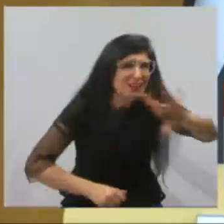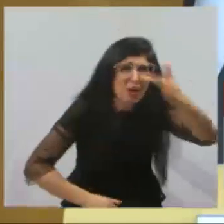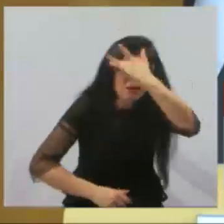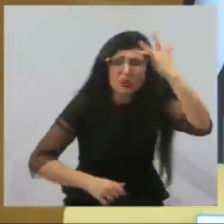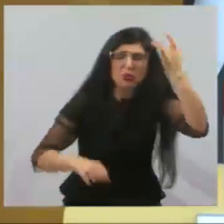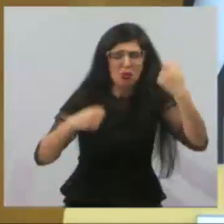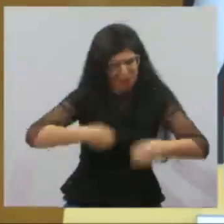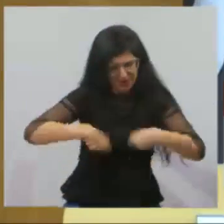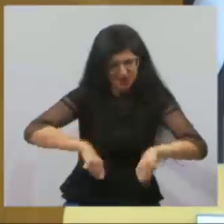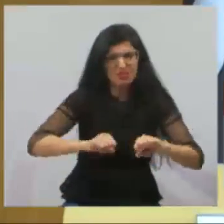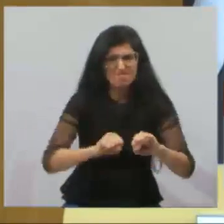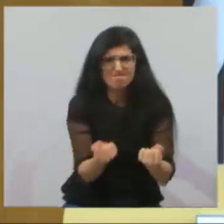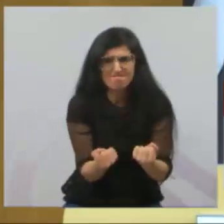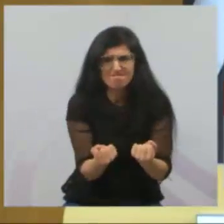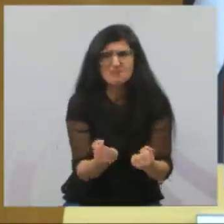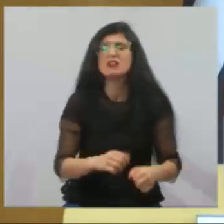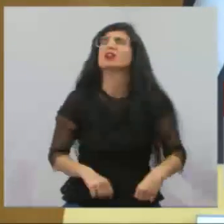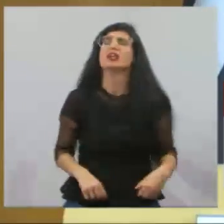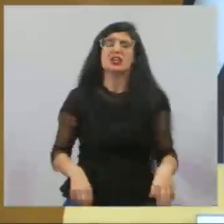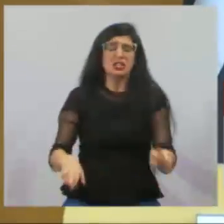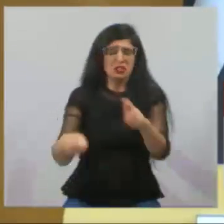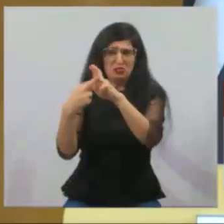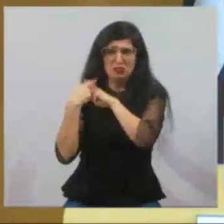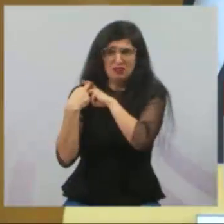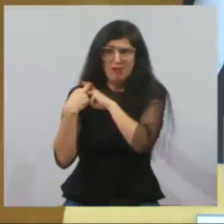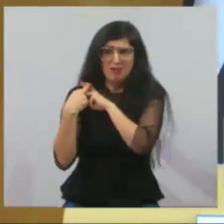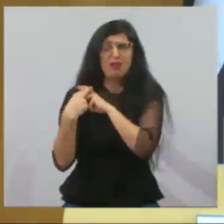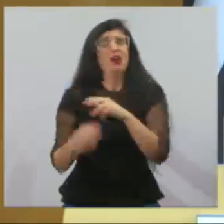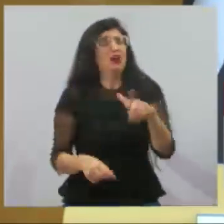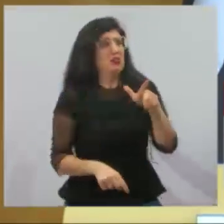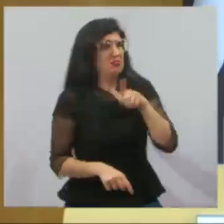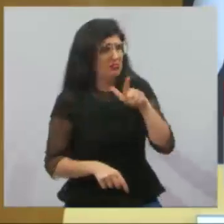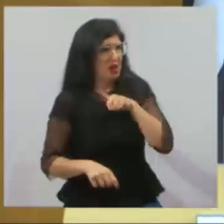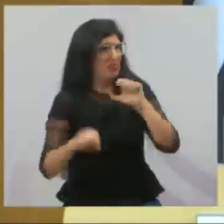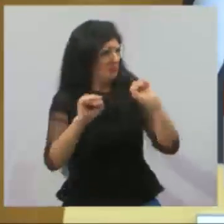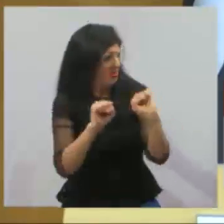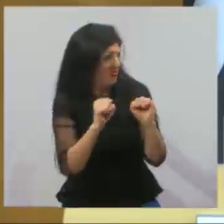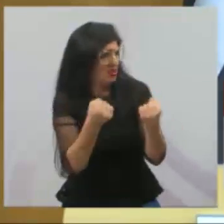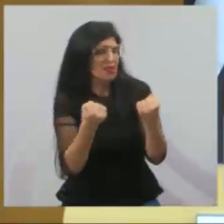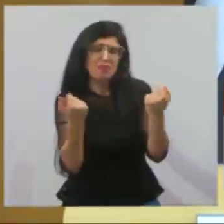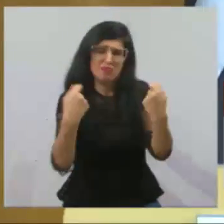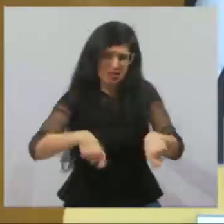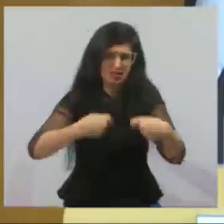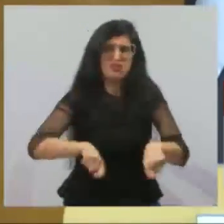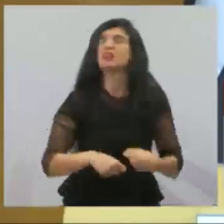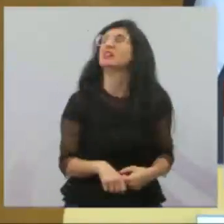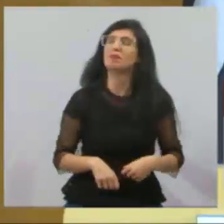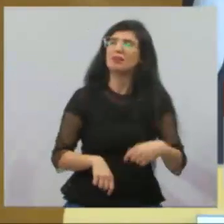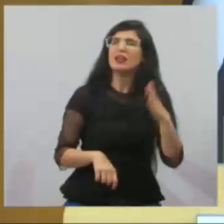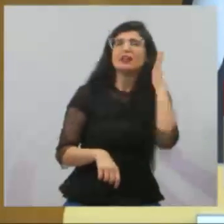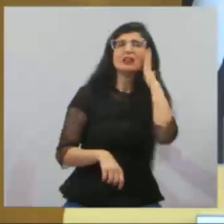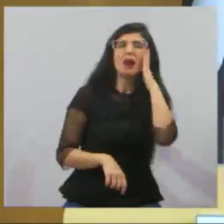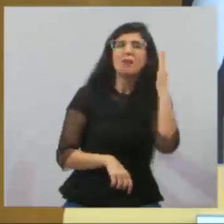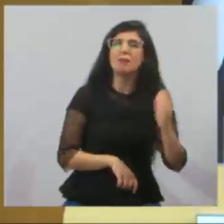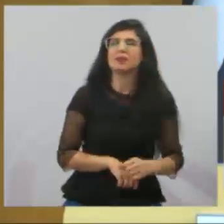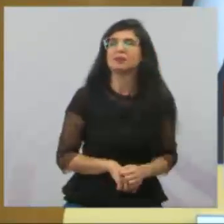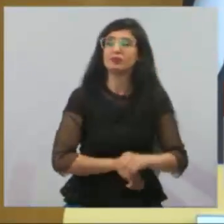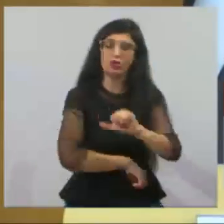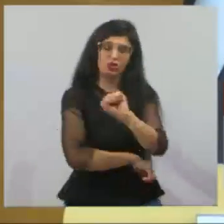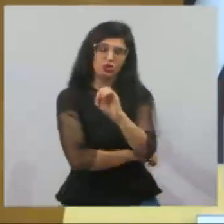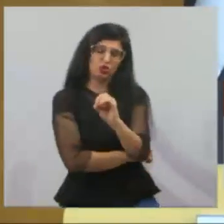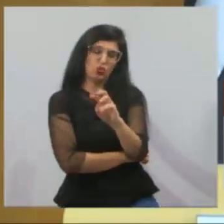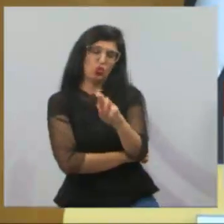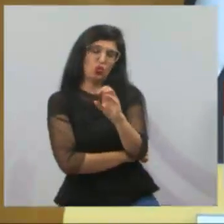e ser responsável pelo seu filho. E eu vejo que eu admiro aqui Sorocaba. Sorocaba colocou o projeto